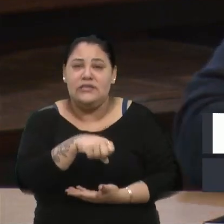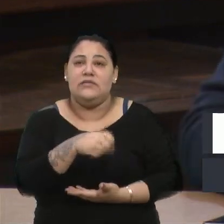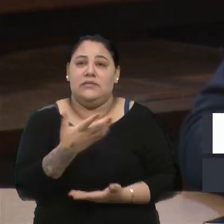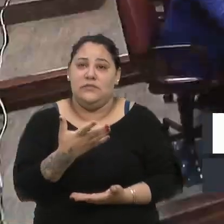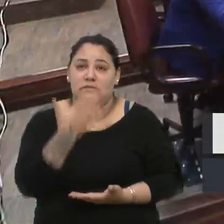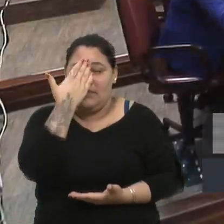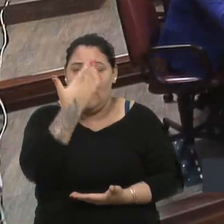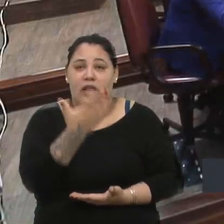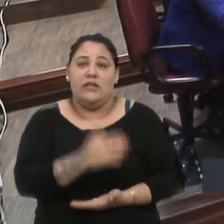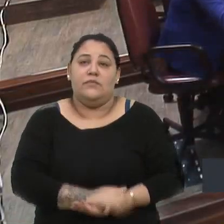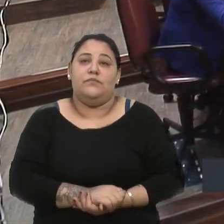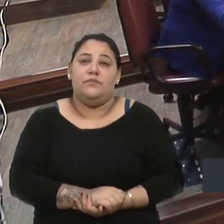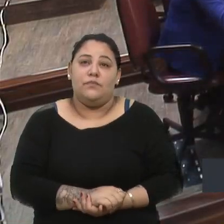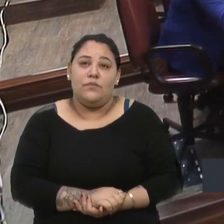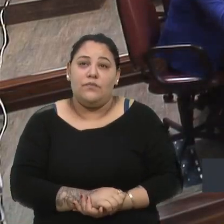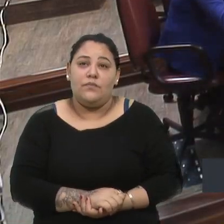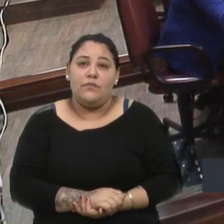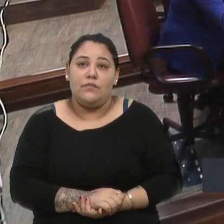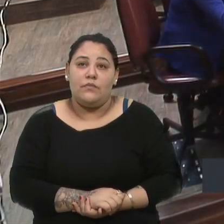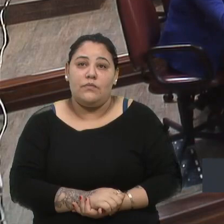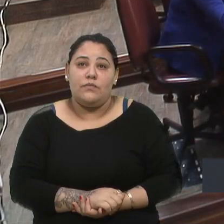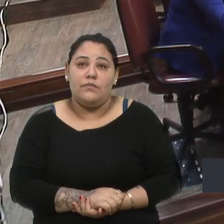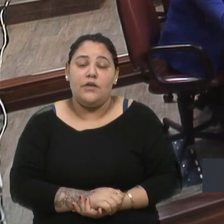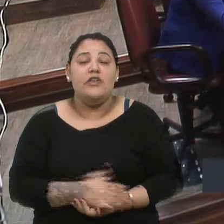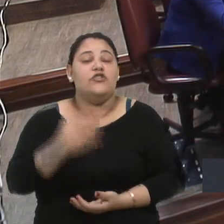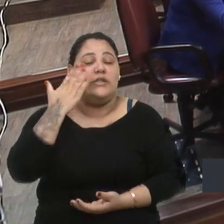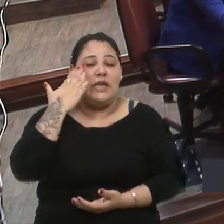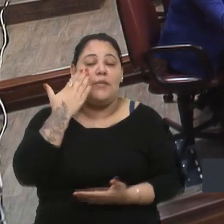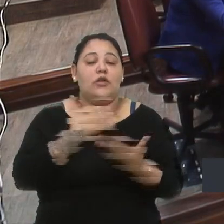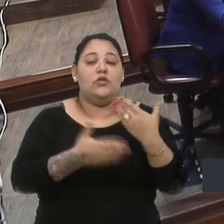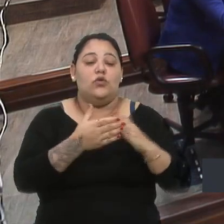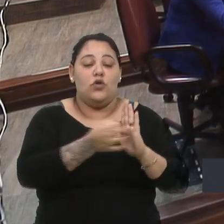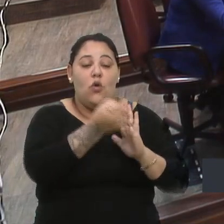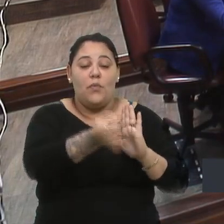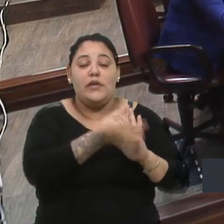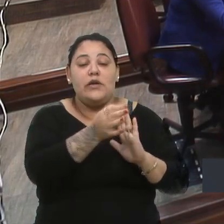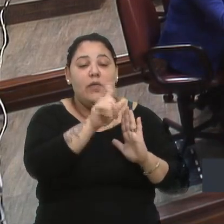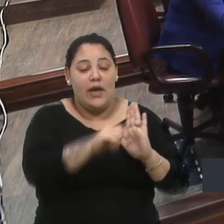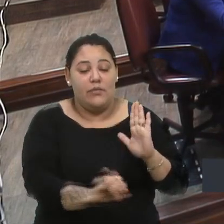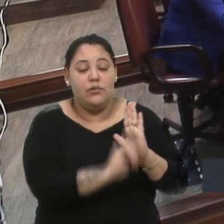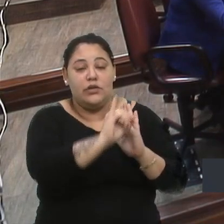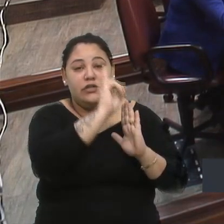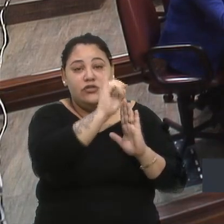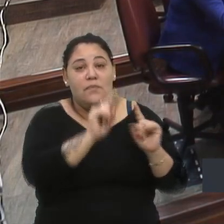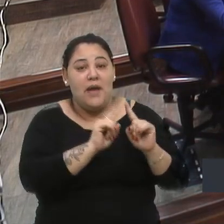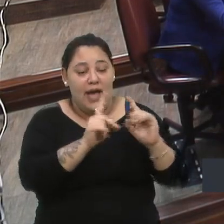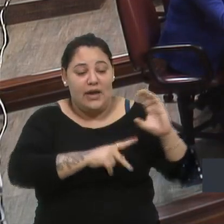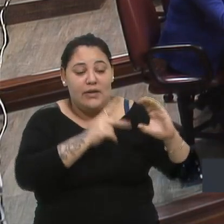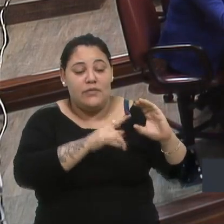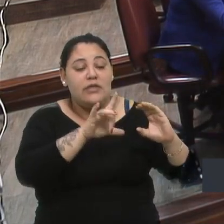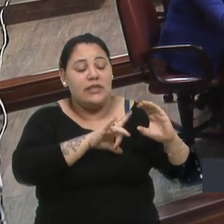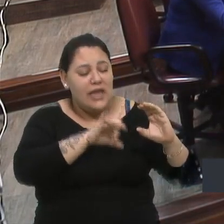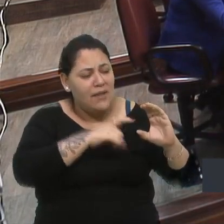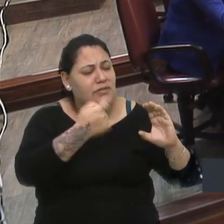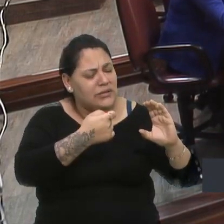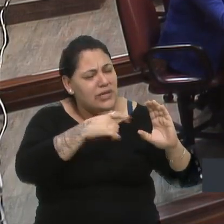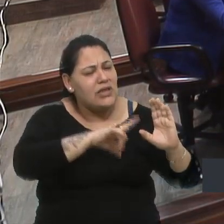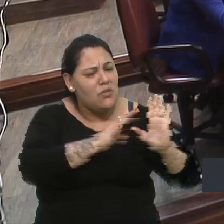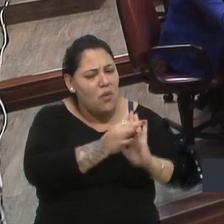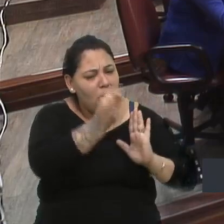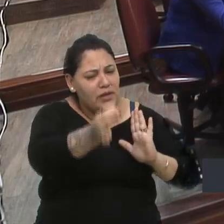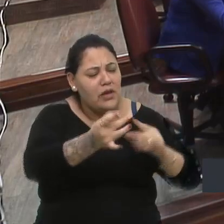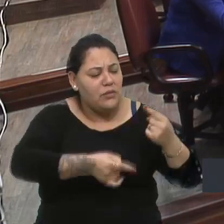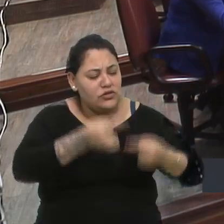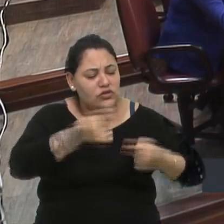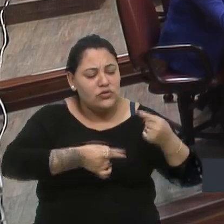Obrigado. Obrigado. Sim, todas as opiniões são importantes, mas a Câmara de Vereadores ela tem, sim, que ter posicionamento, ter o debate